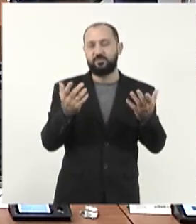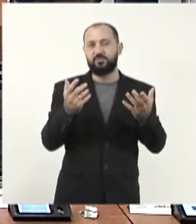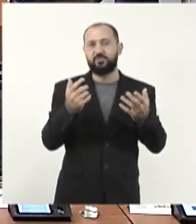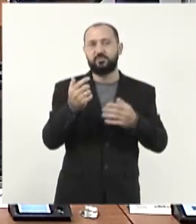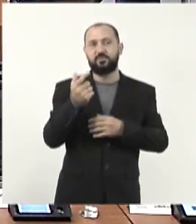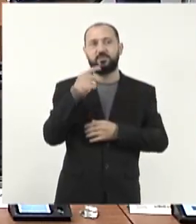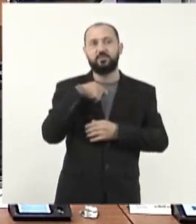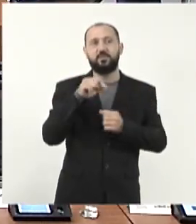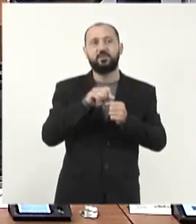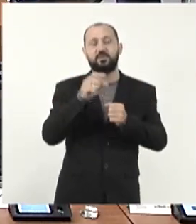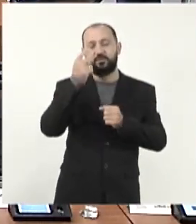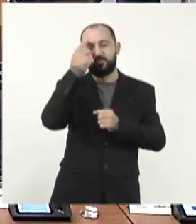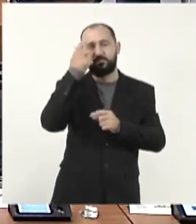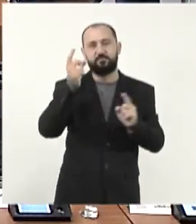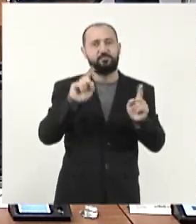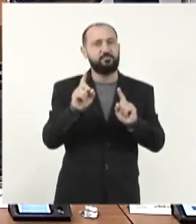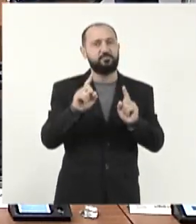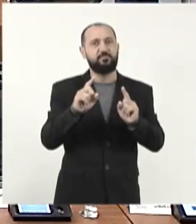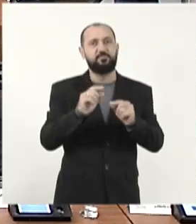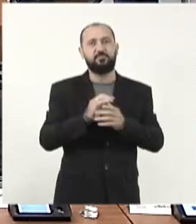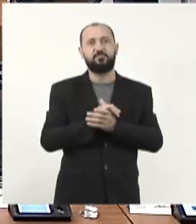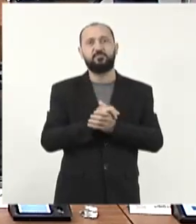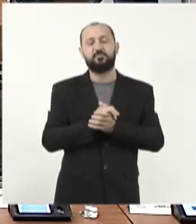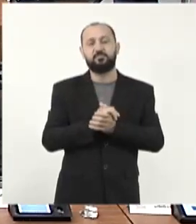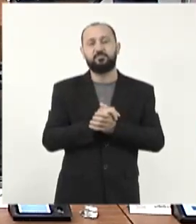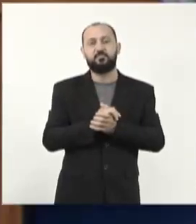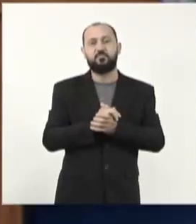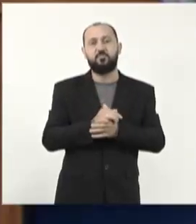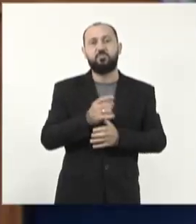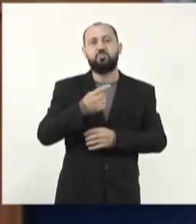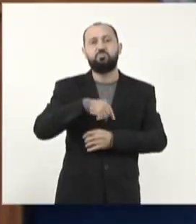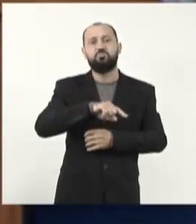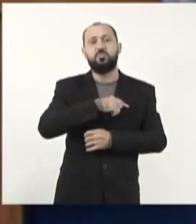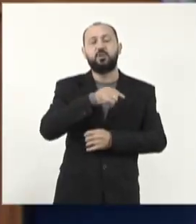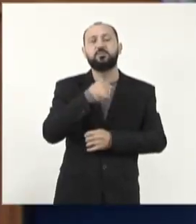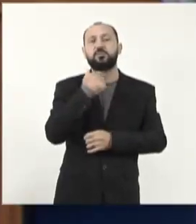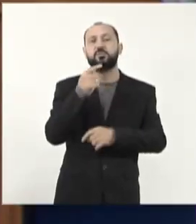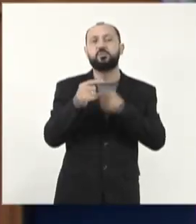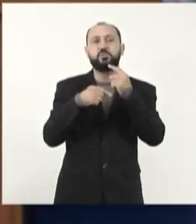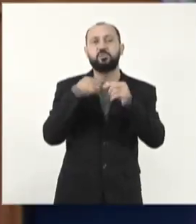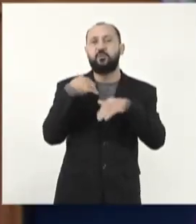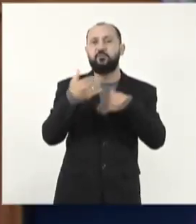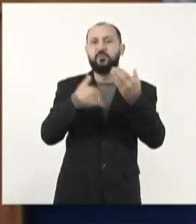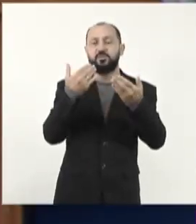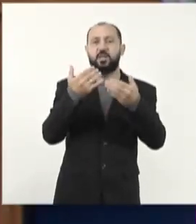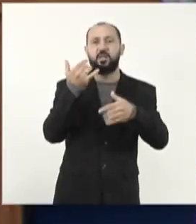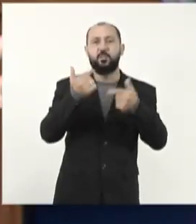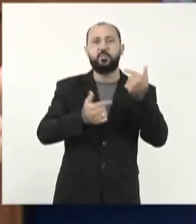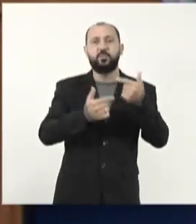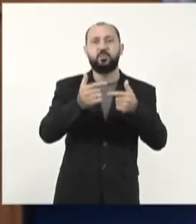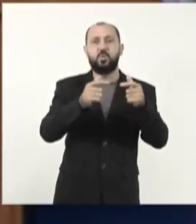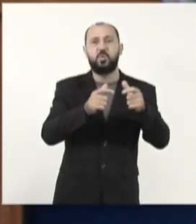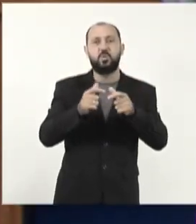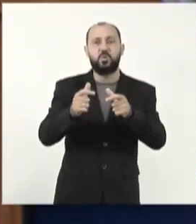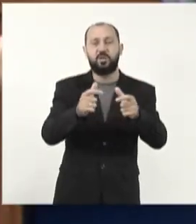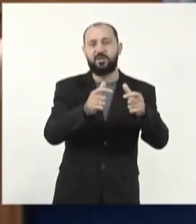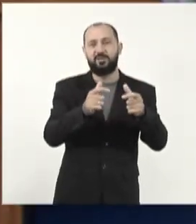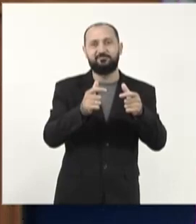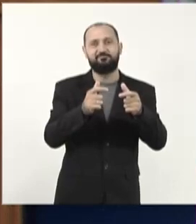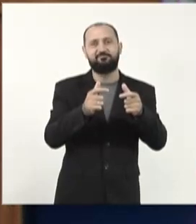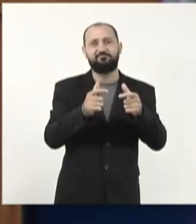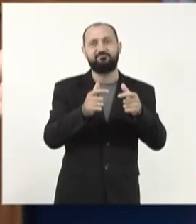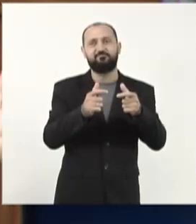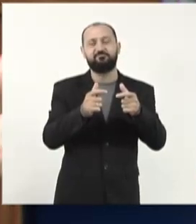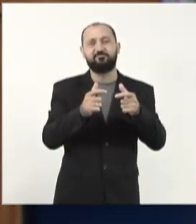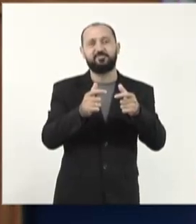não foi compreendido dessa forma, né? Então, a gente acaba não conseguindo avançar nas políticas no espaço que